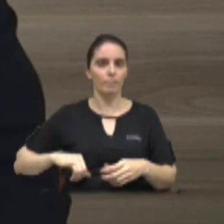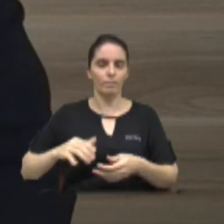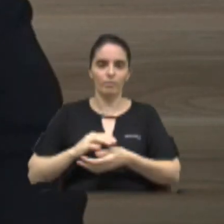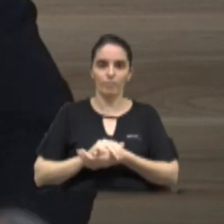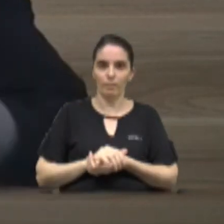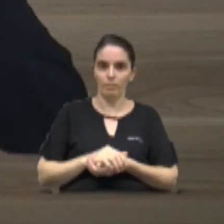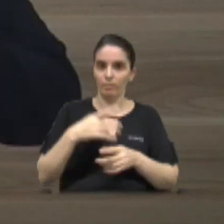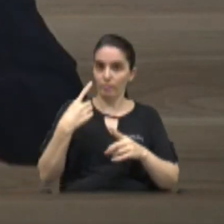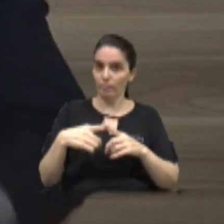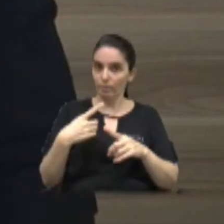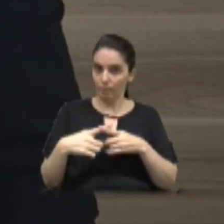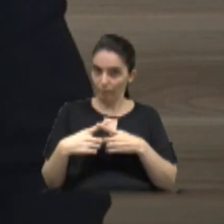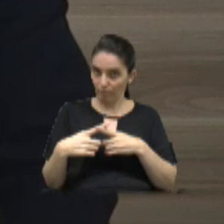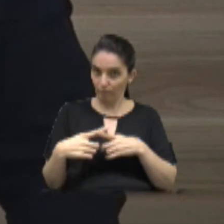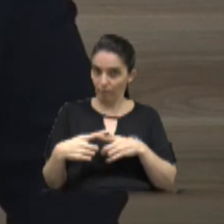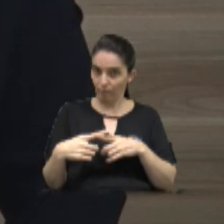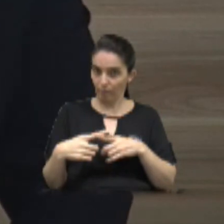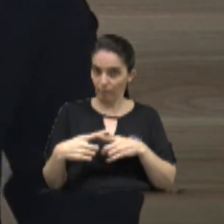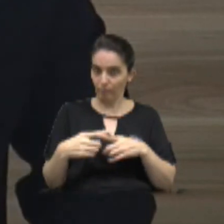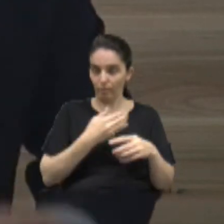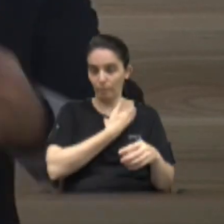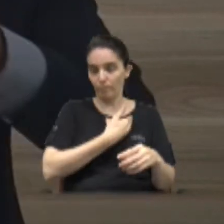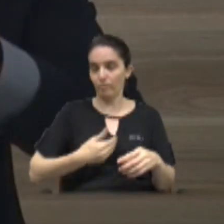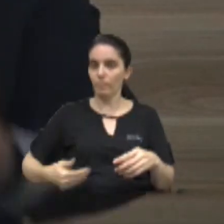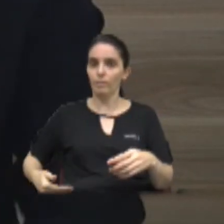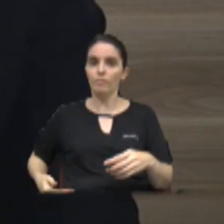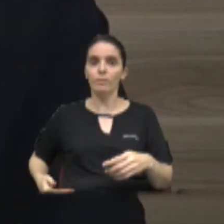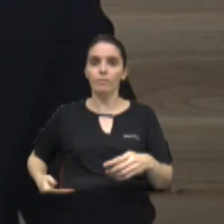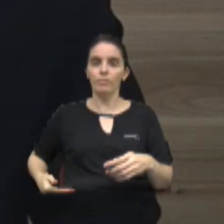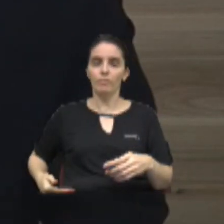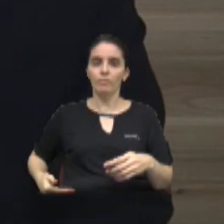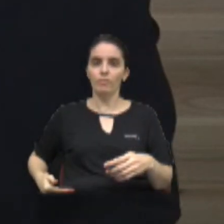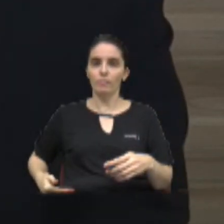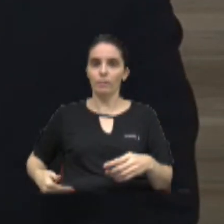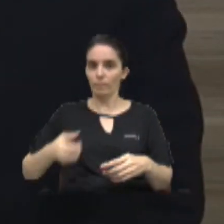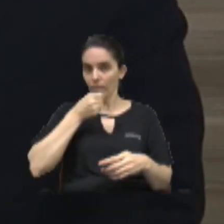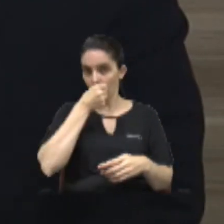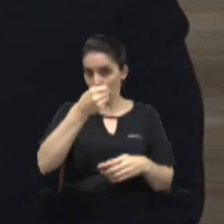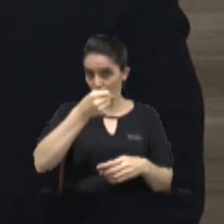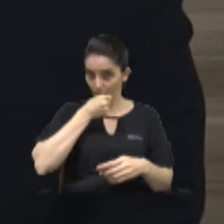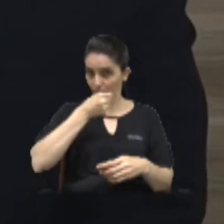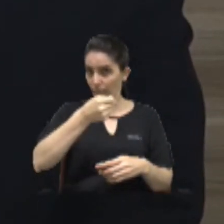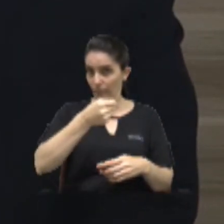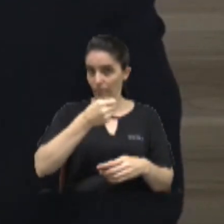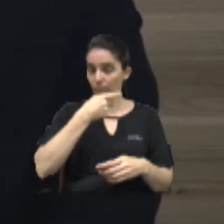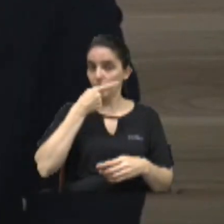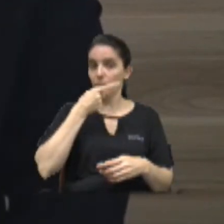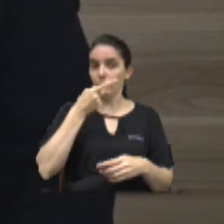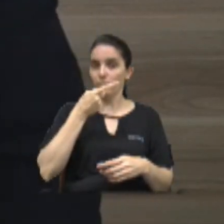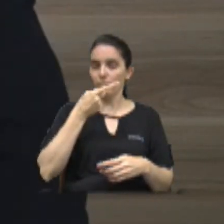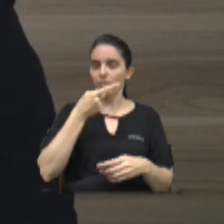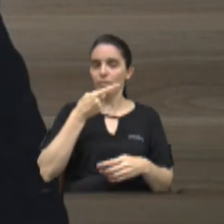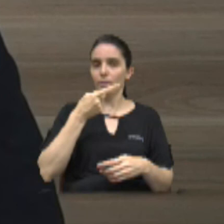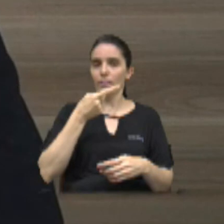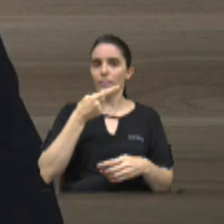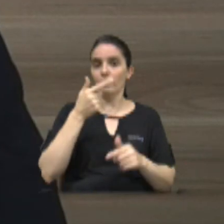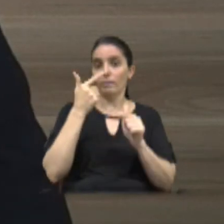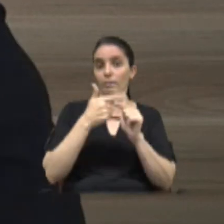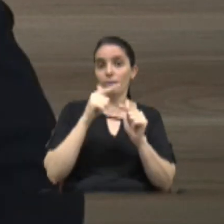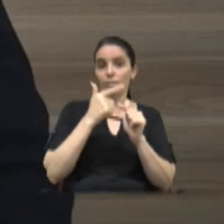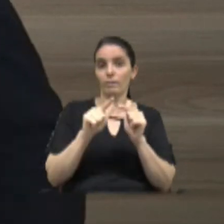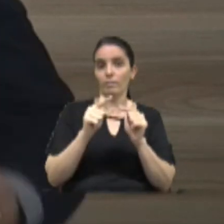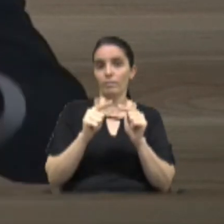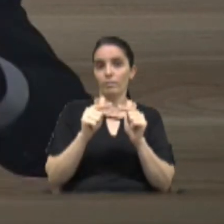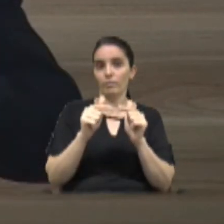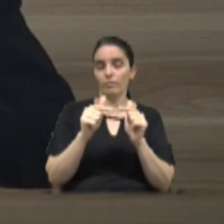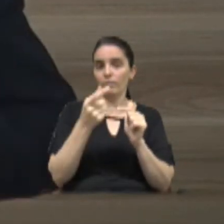porque o governador, numa entrevista recentemente, falou para uma jornalista que o problema era a falta de